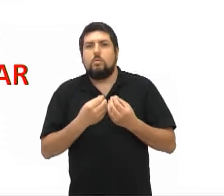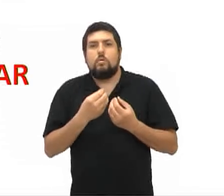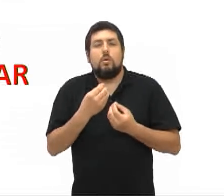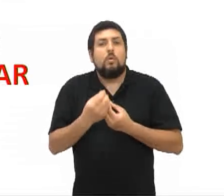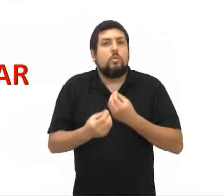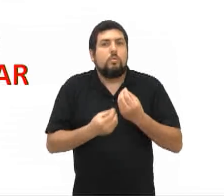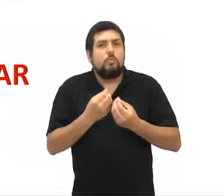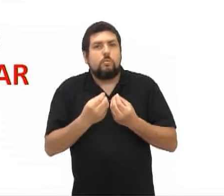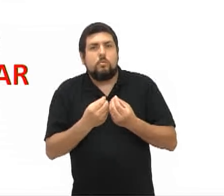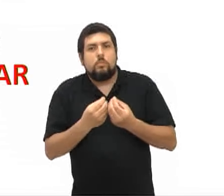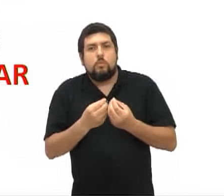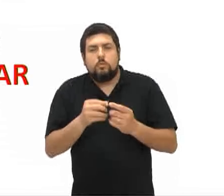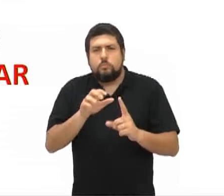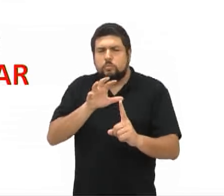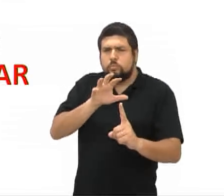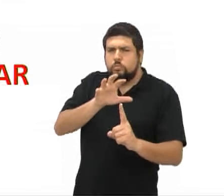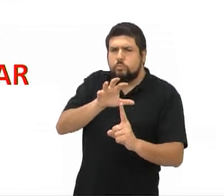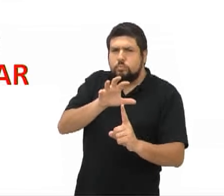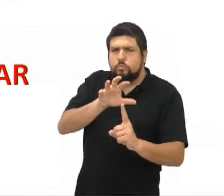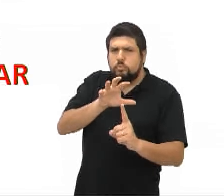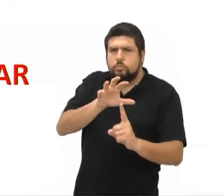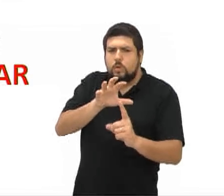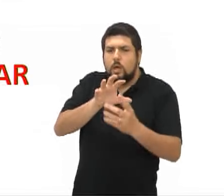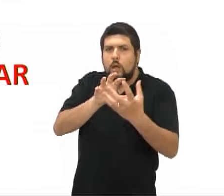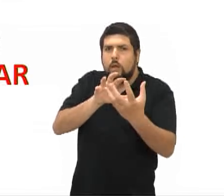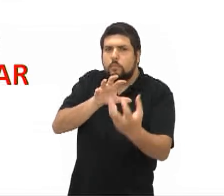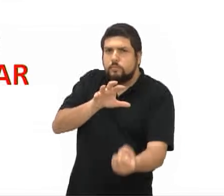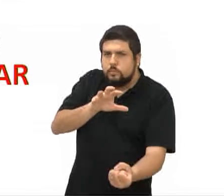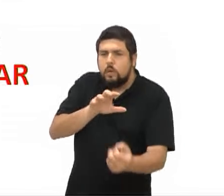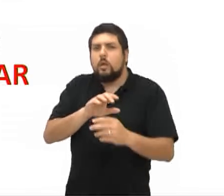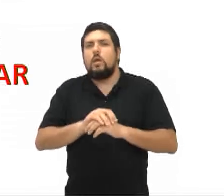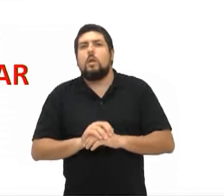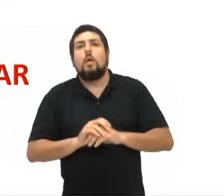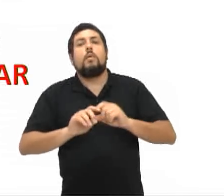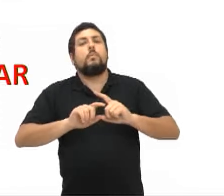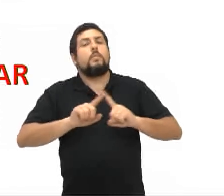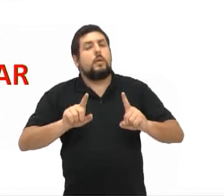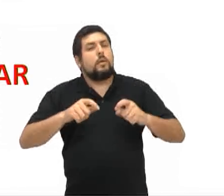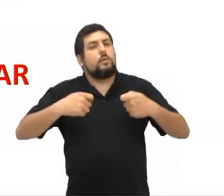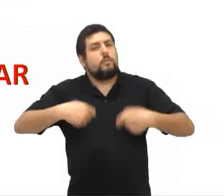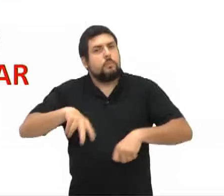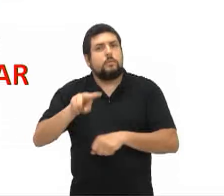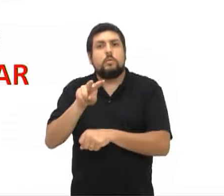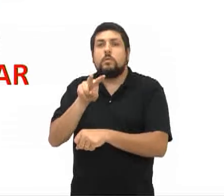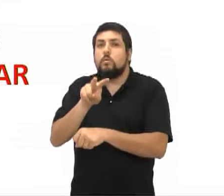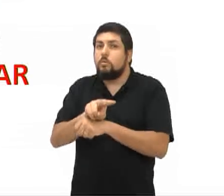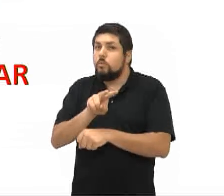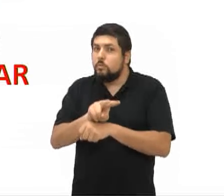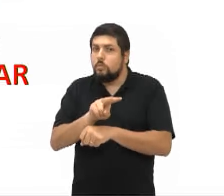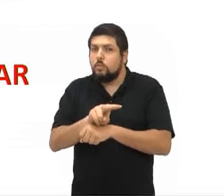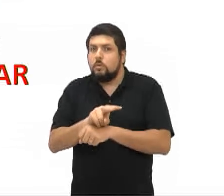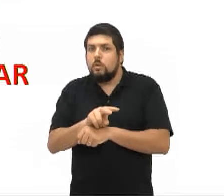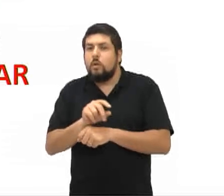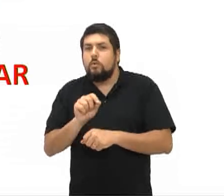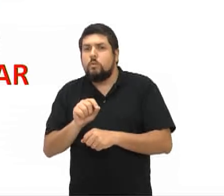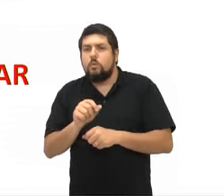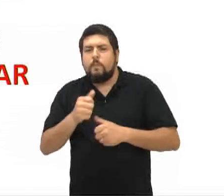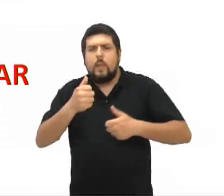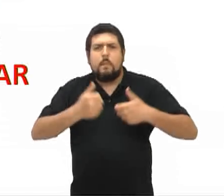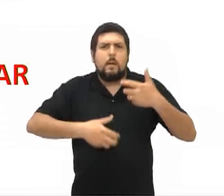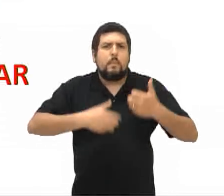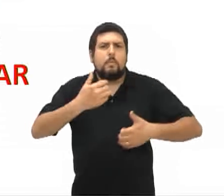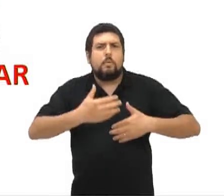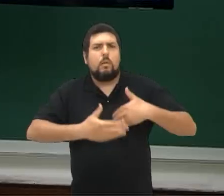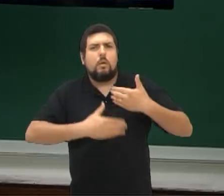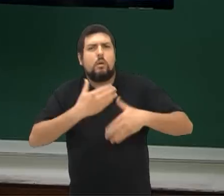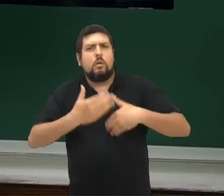com relação ao conteúdo desta. Para tanto, é preciso ter cuidado de não entrar em contradição com aquilo que se